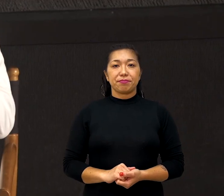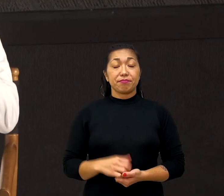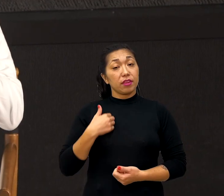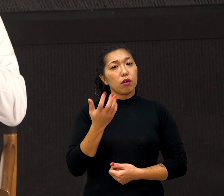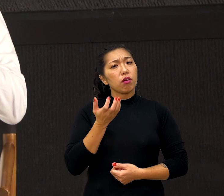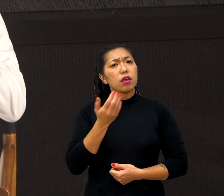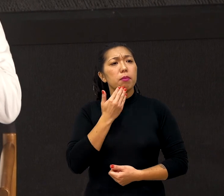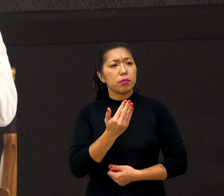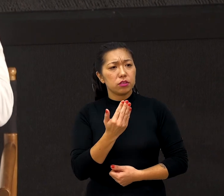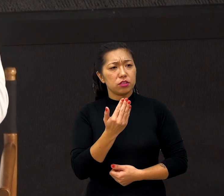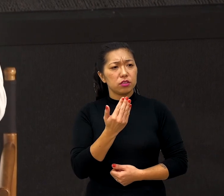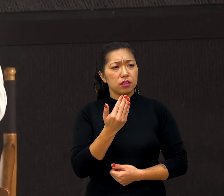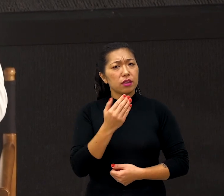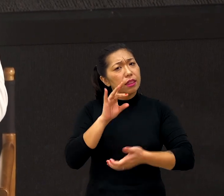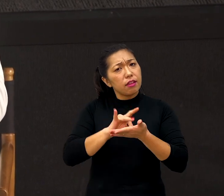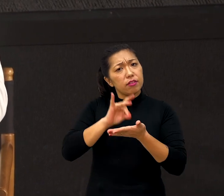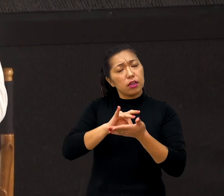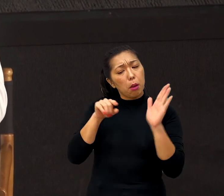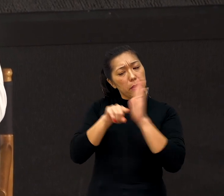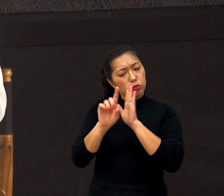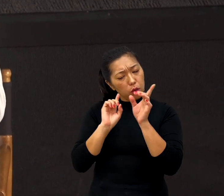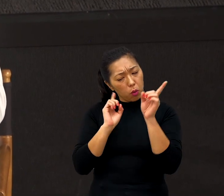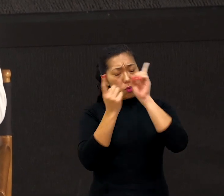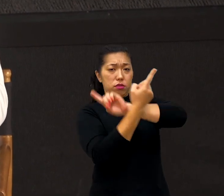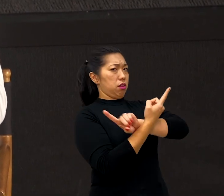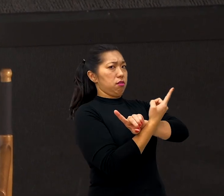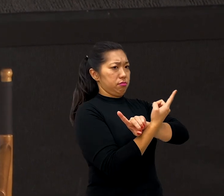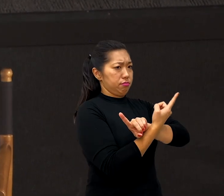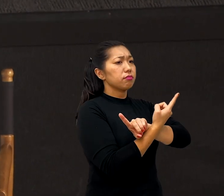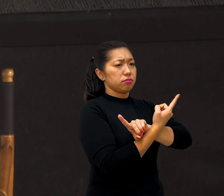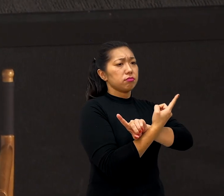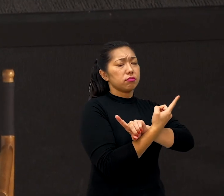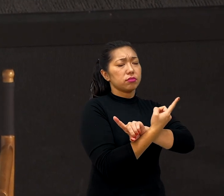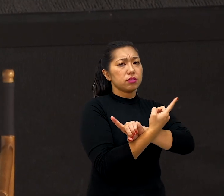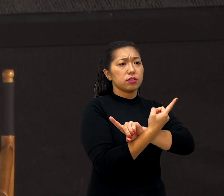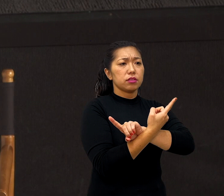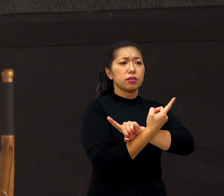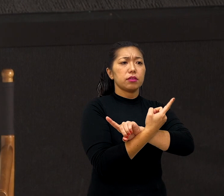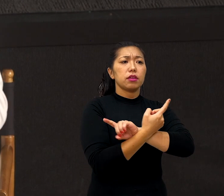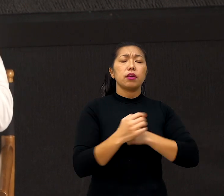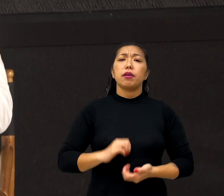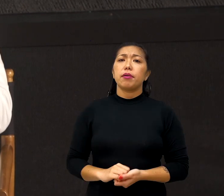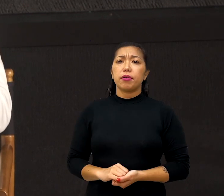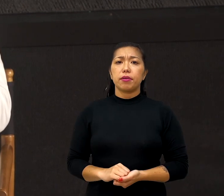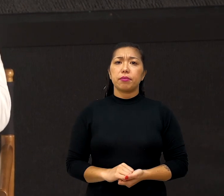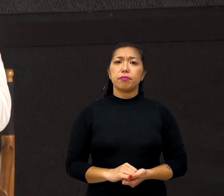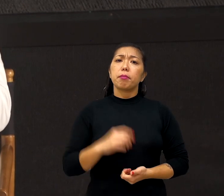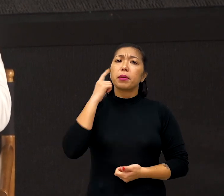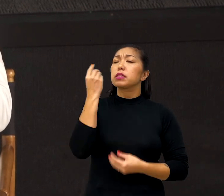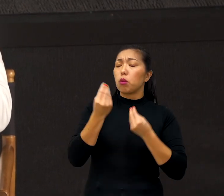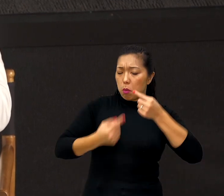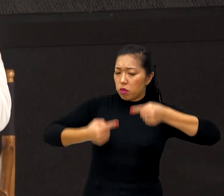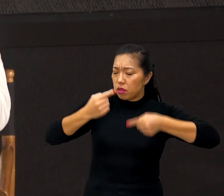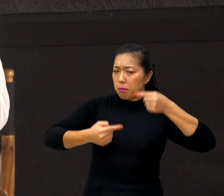Eu queria pedir o inverso. Assim, eu vou na linha de um pouco que Milton Santos uma vez bagunçou um debate,